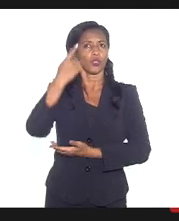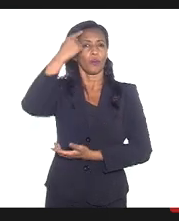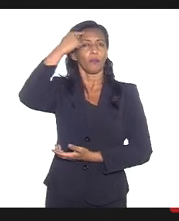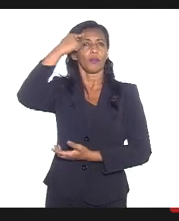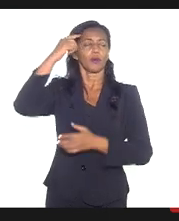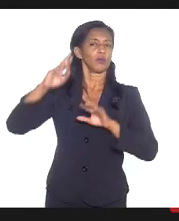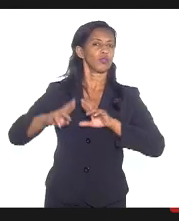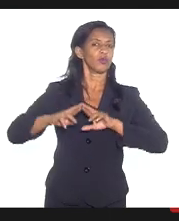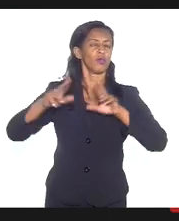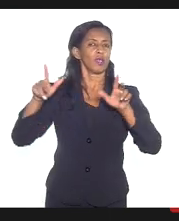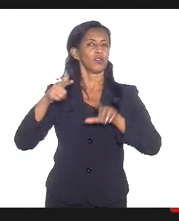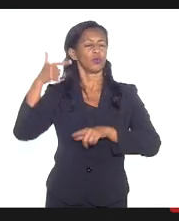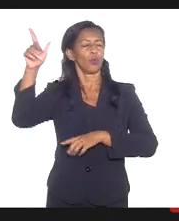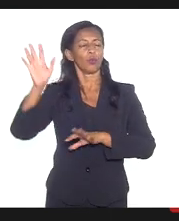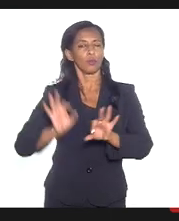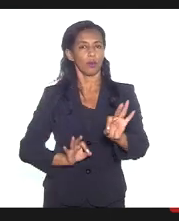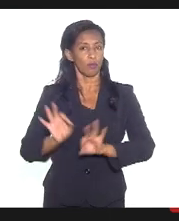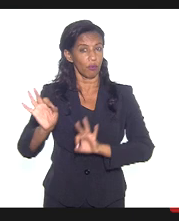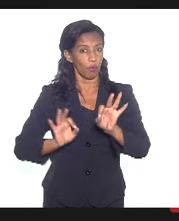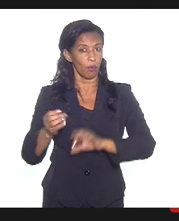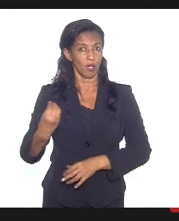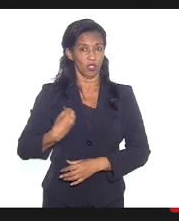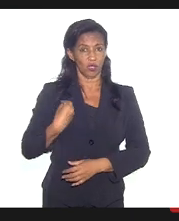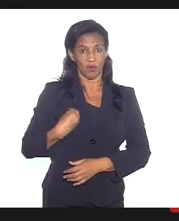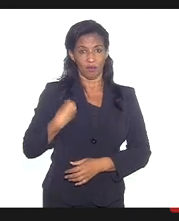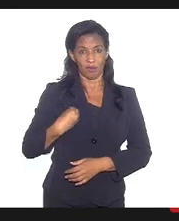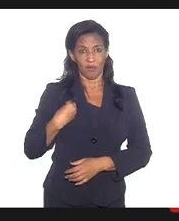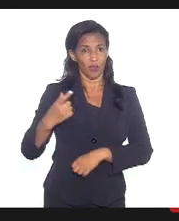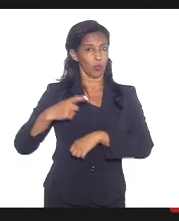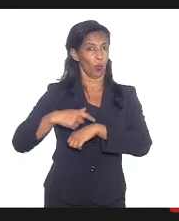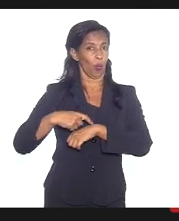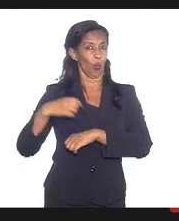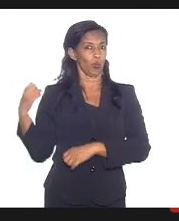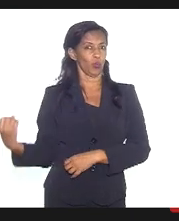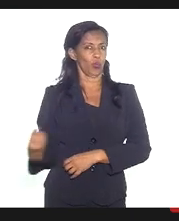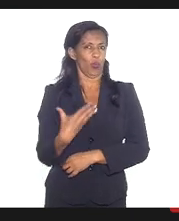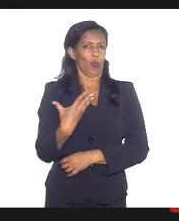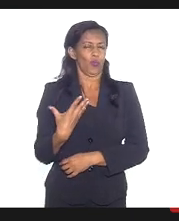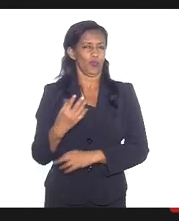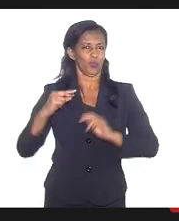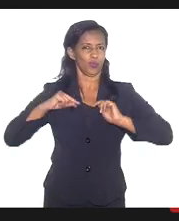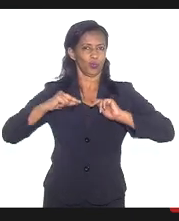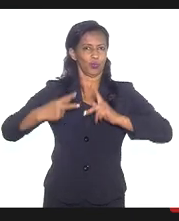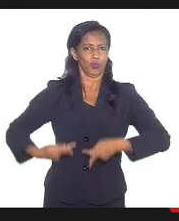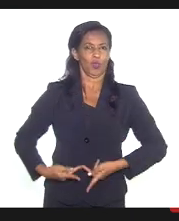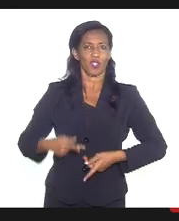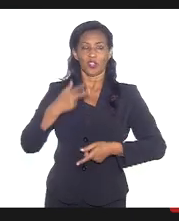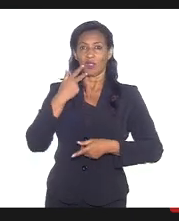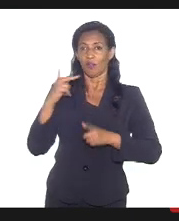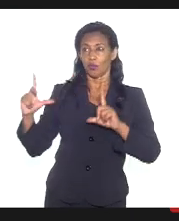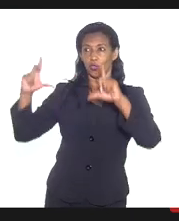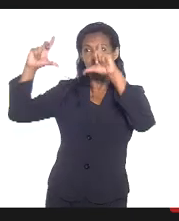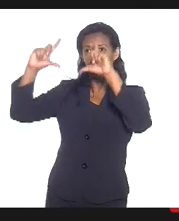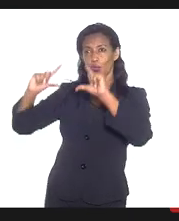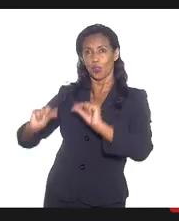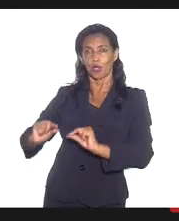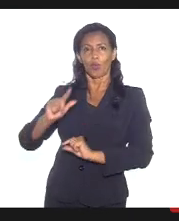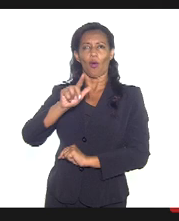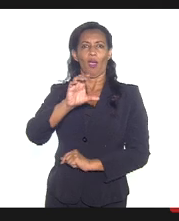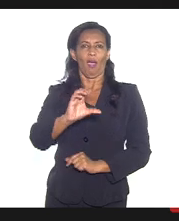também pensar que nós estamos vivendo uma nova era, né, da humanidade. Todo mundo está falando agora da diminuição do carbono,